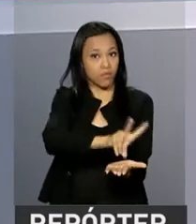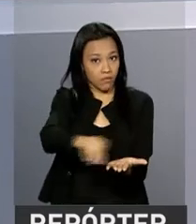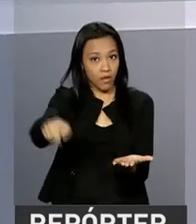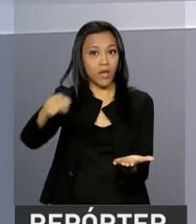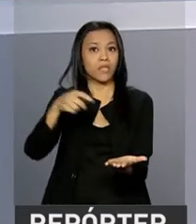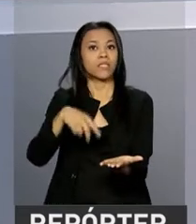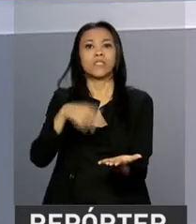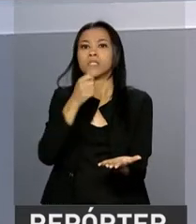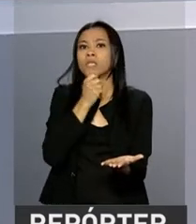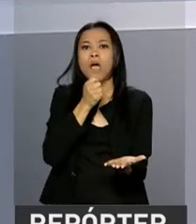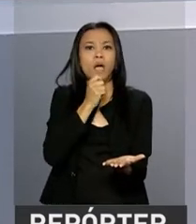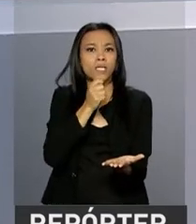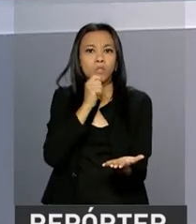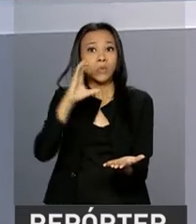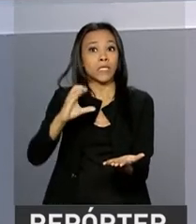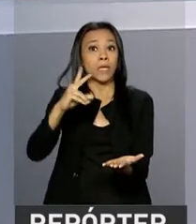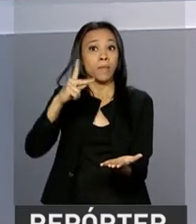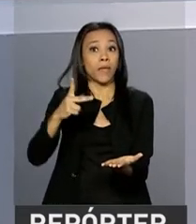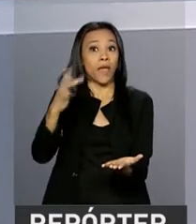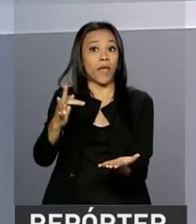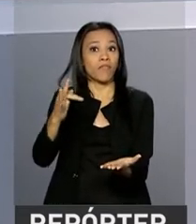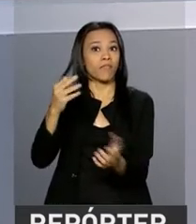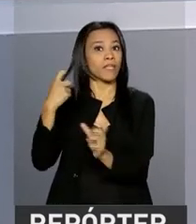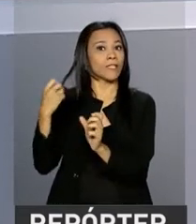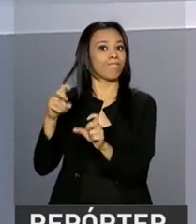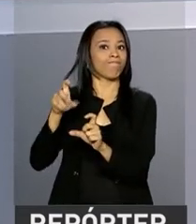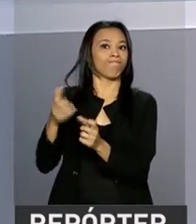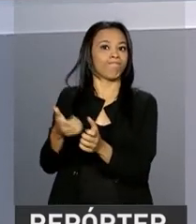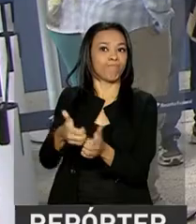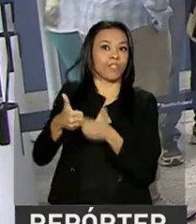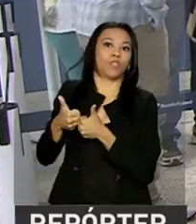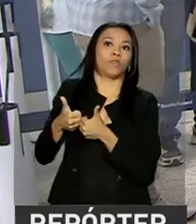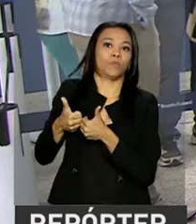não for regularizada ou cpf fica com restrições